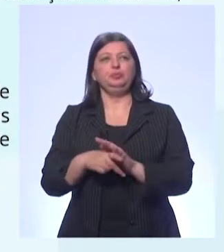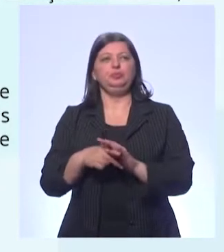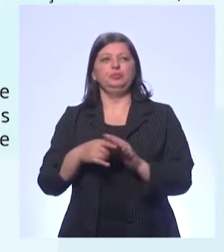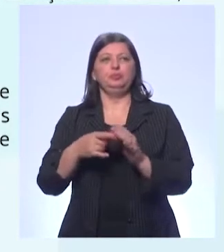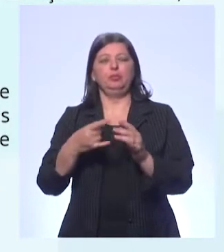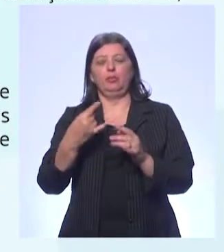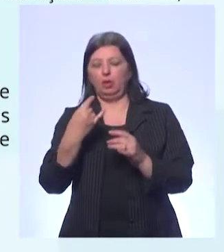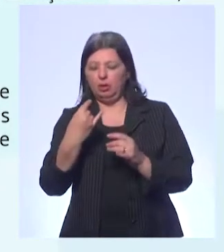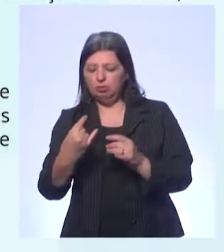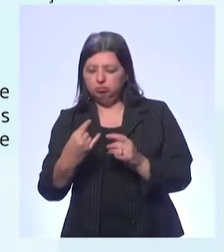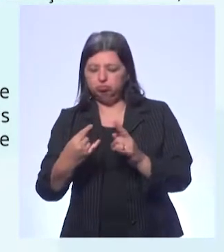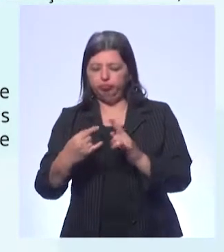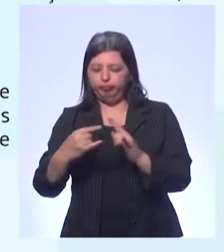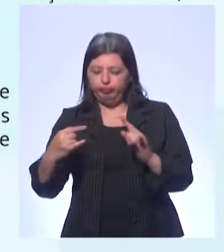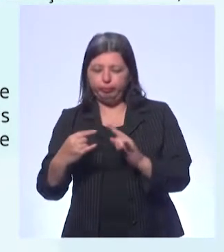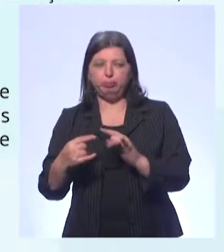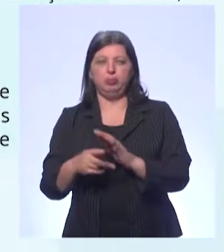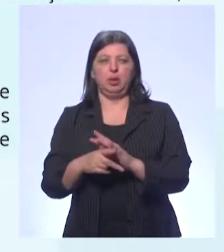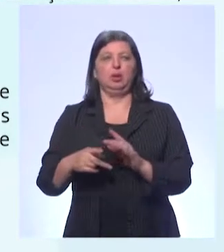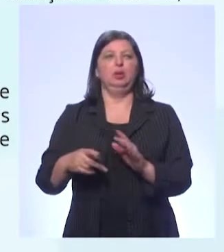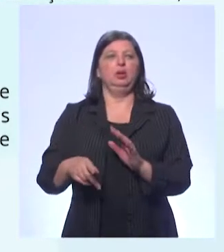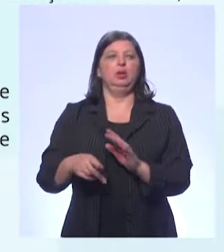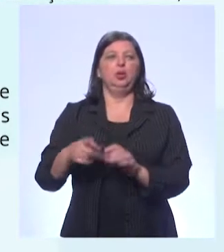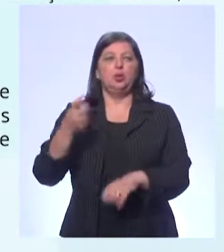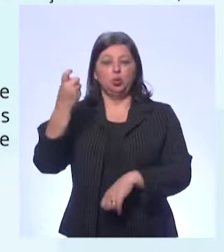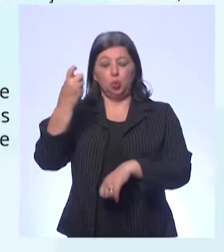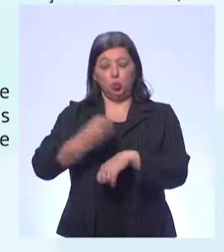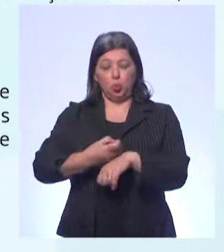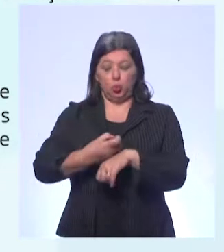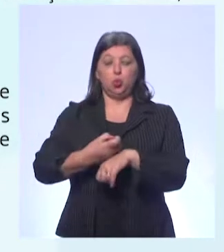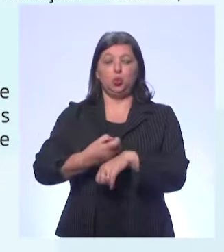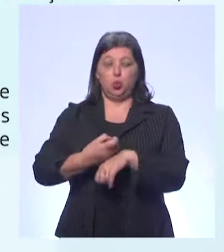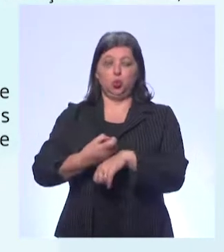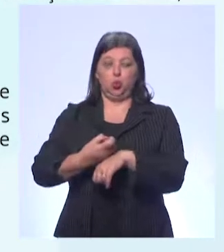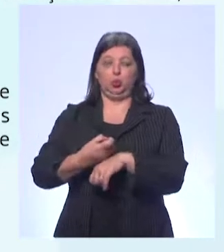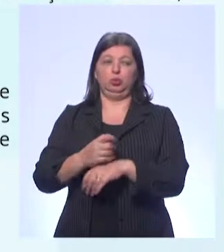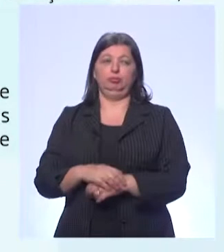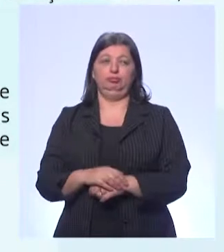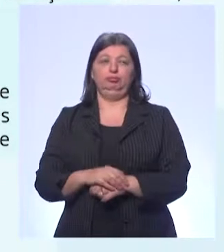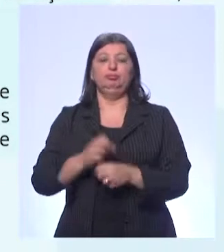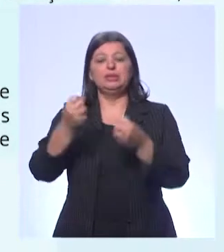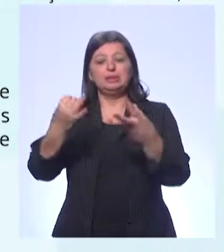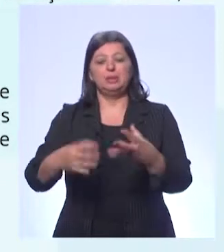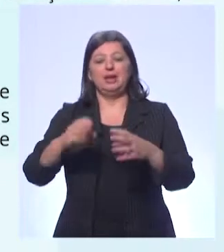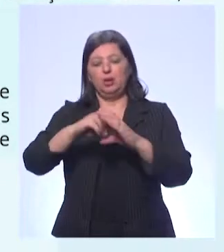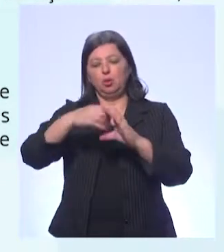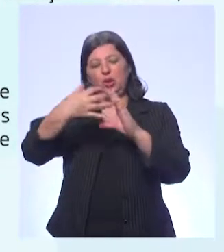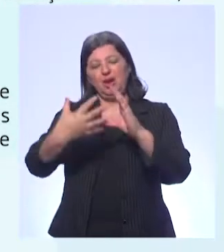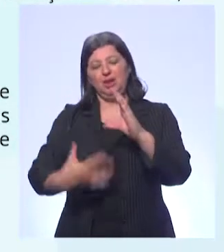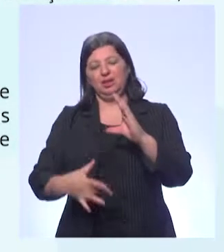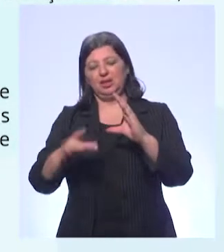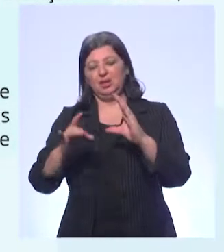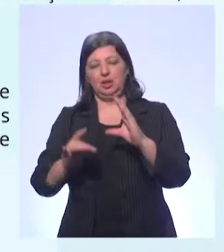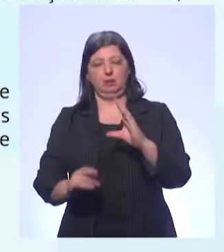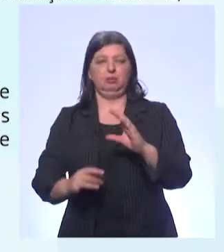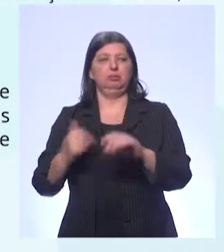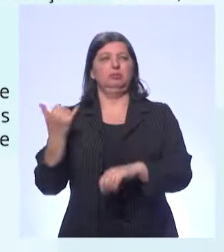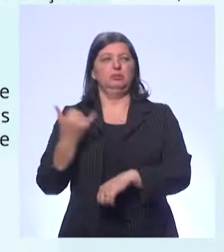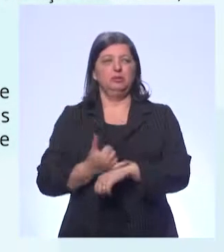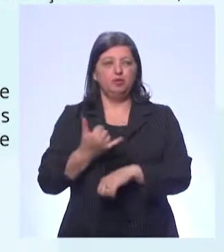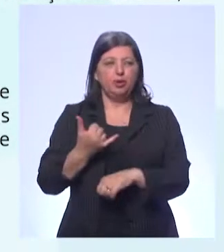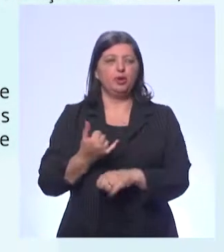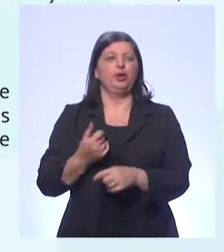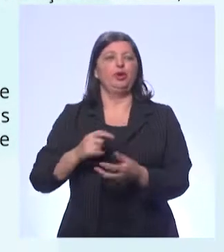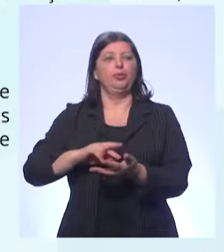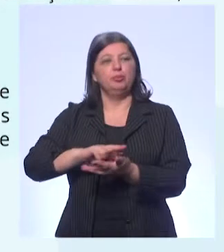é duro, é resistente. Então, está vendo que eu estou falando várias propriedades, várias características do ferro. Ponto de fusão,